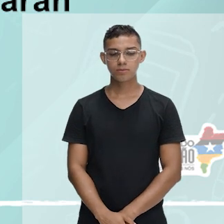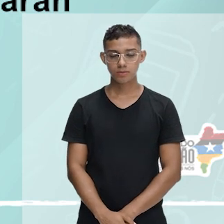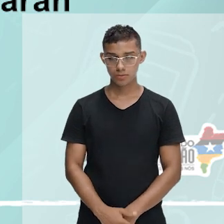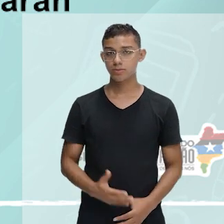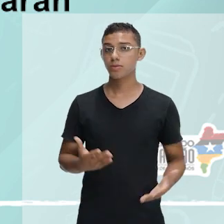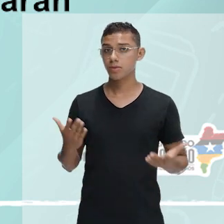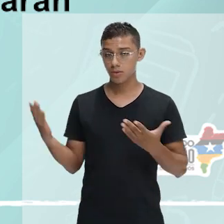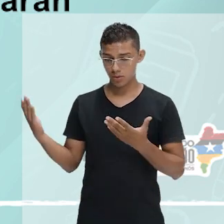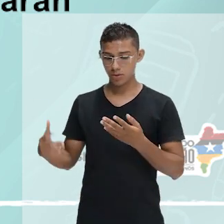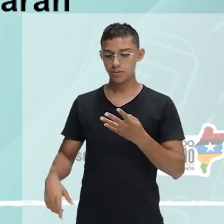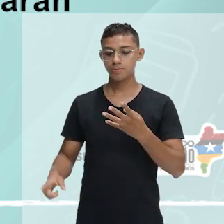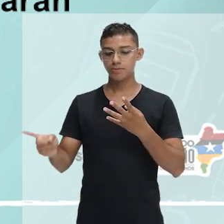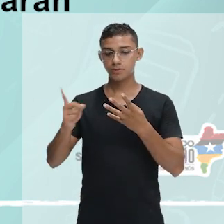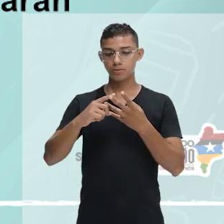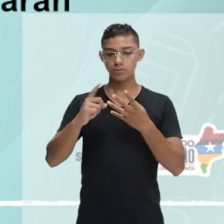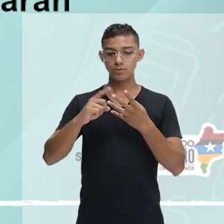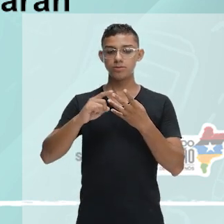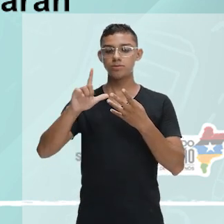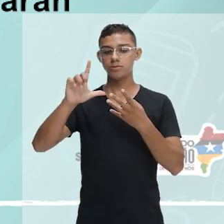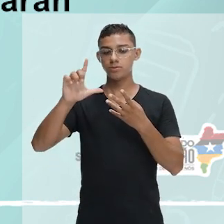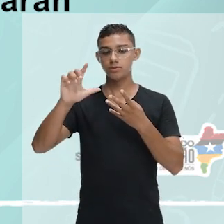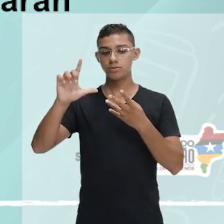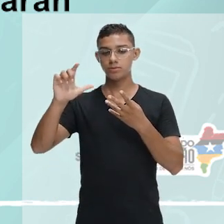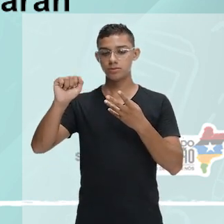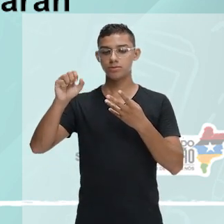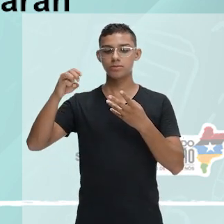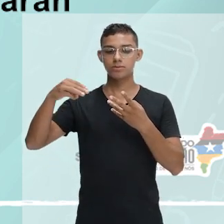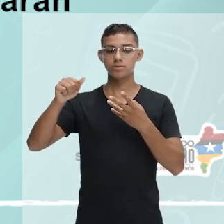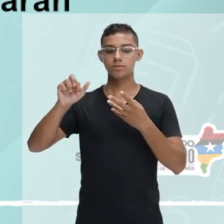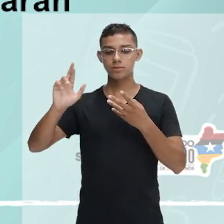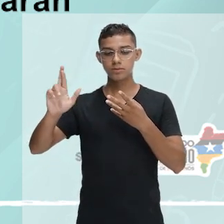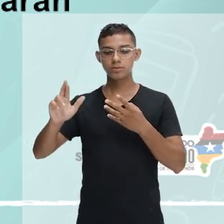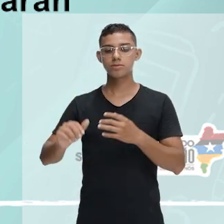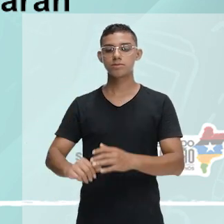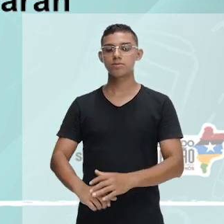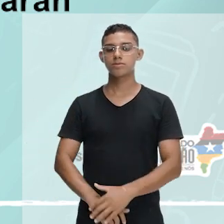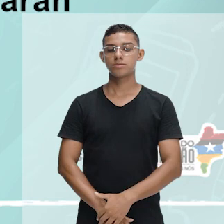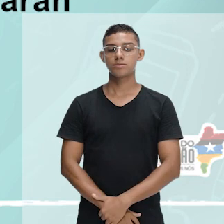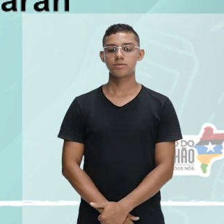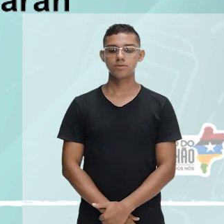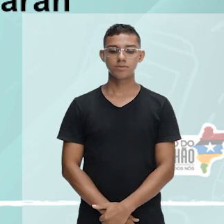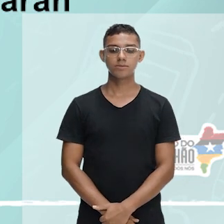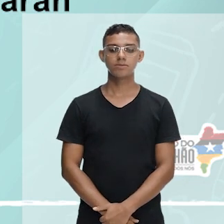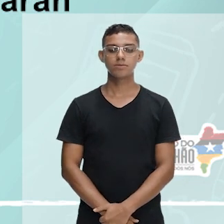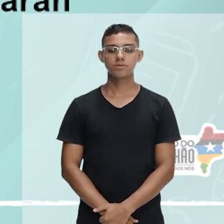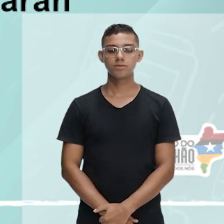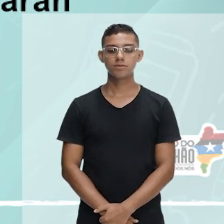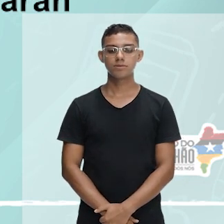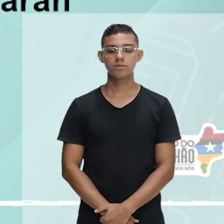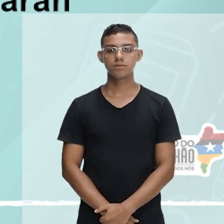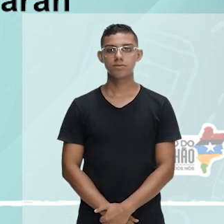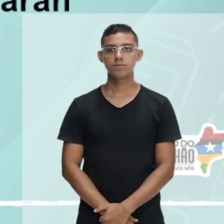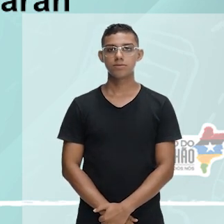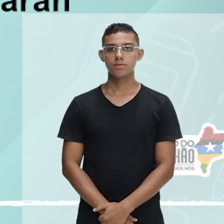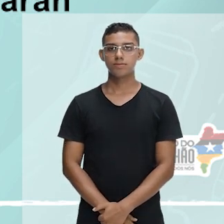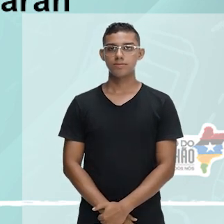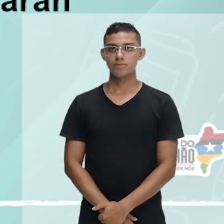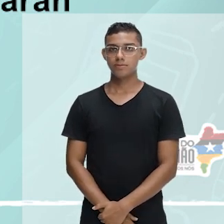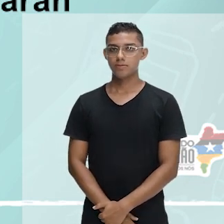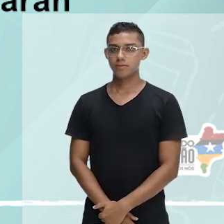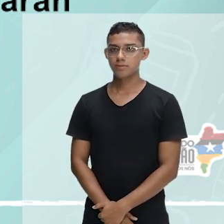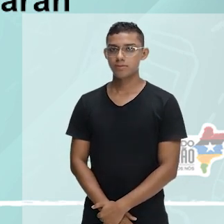hablaran. Para o verbo llamar, yo llamara, tú llamaras, él llamara,